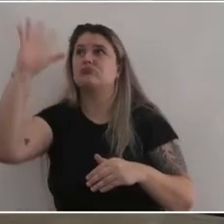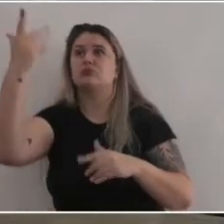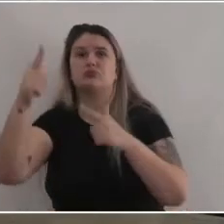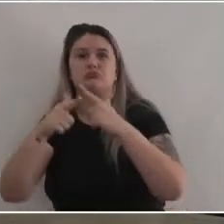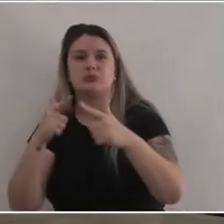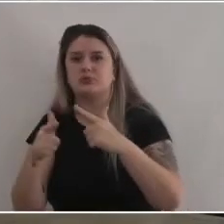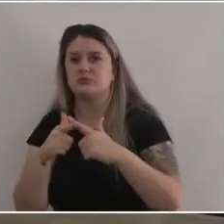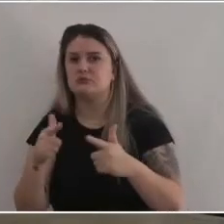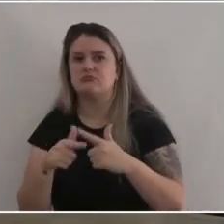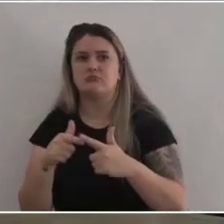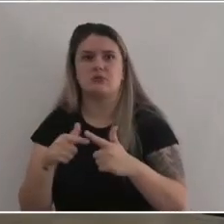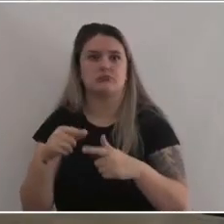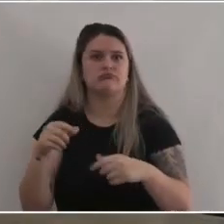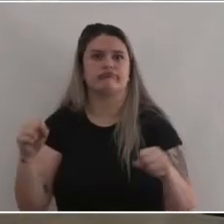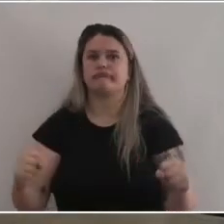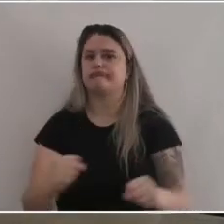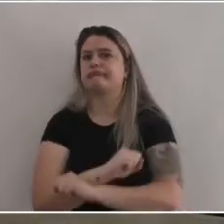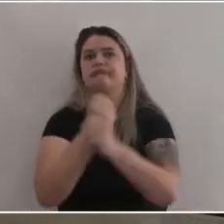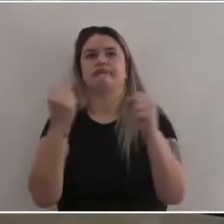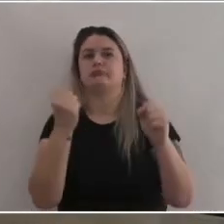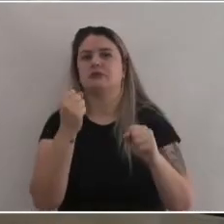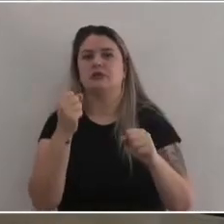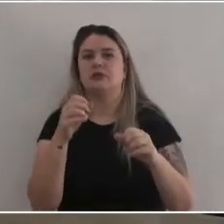catástrofes. Então, como não foi,